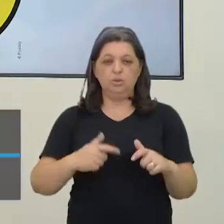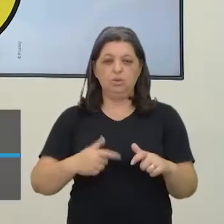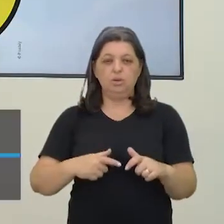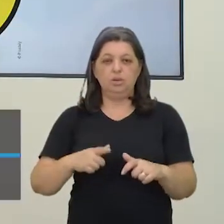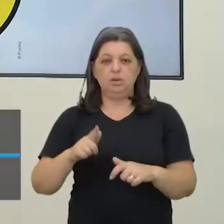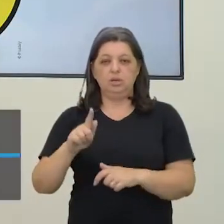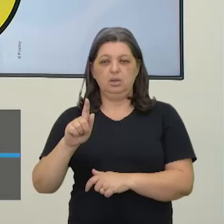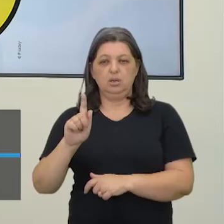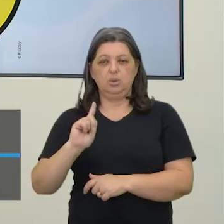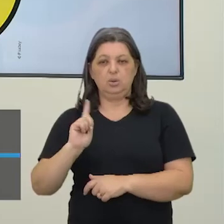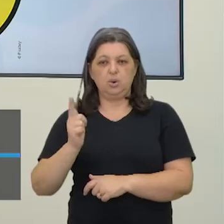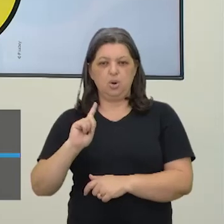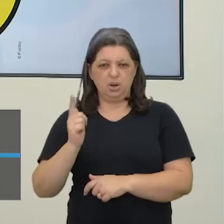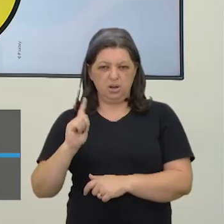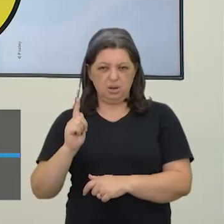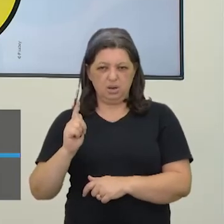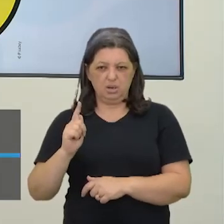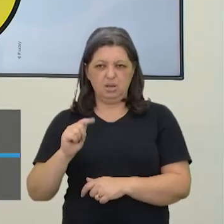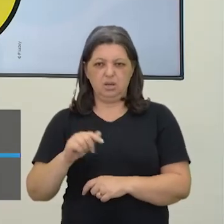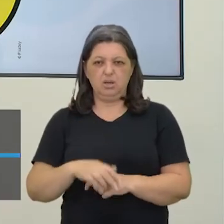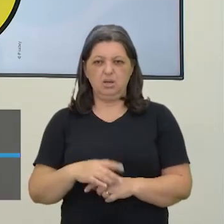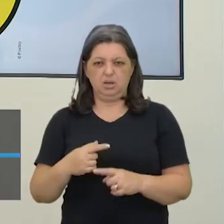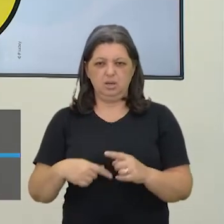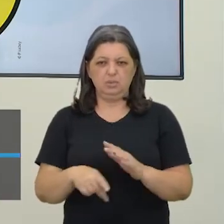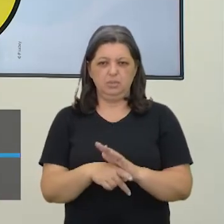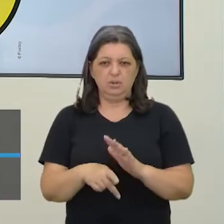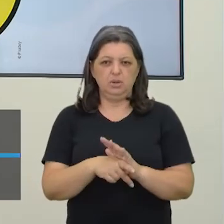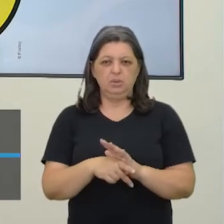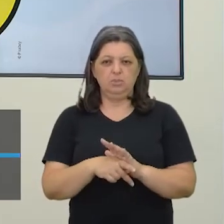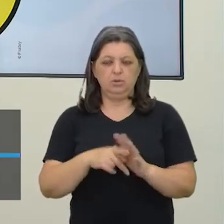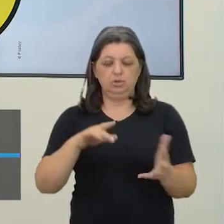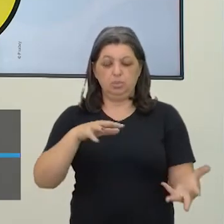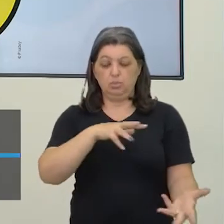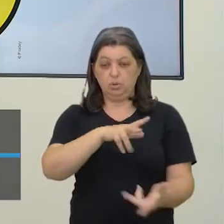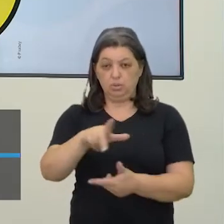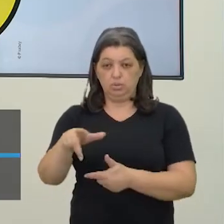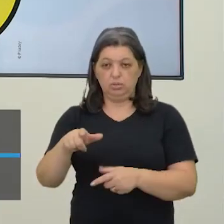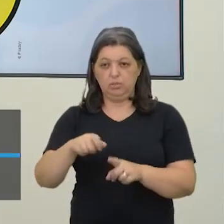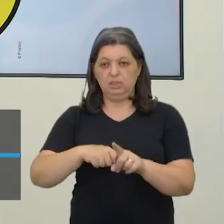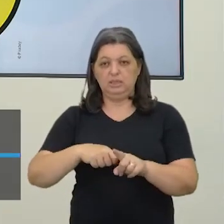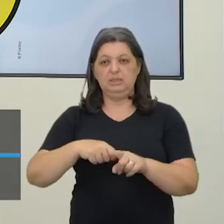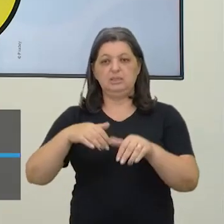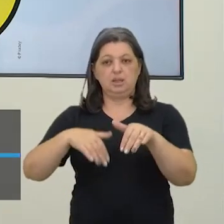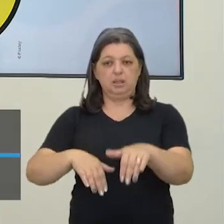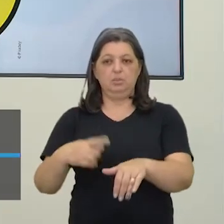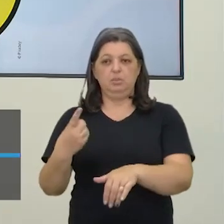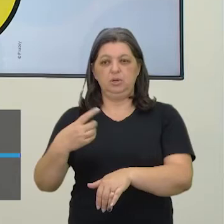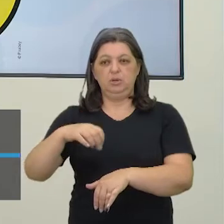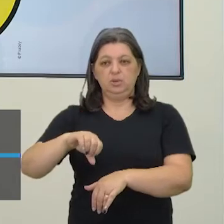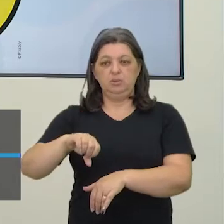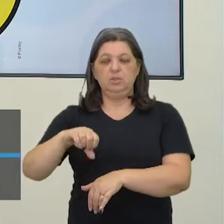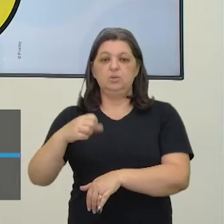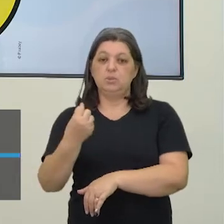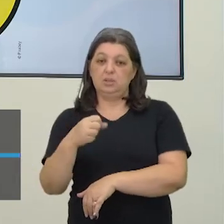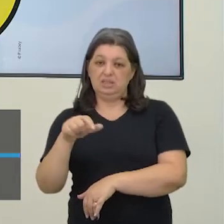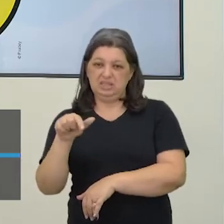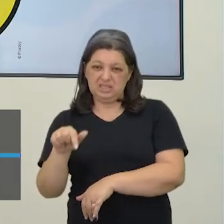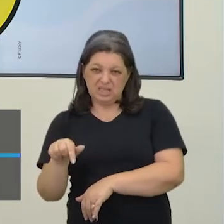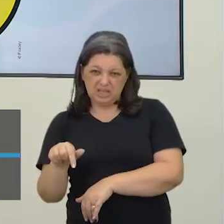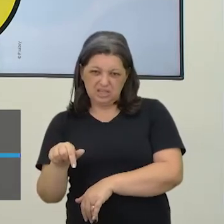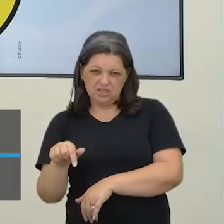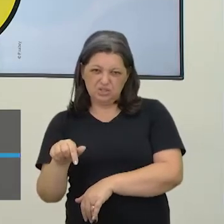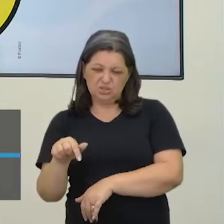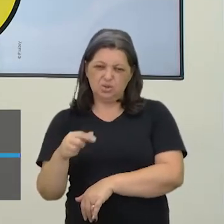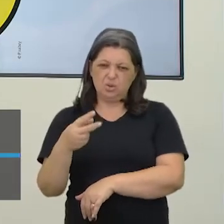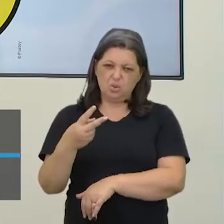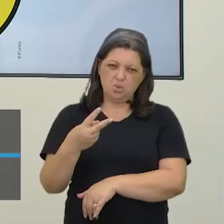acidentes radioativos do mundo. Acho que 2 anos depois de Chernobyl. 2 anos, Chernobyl foi 85, 86. 1 ano,